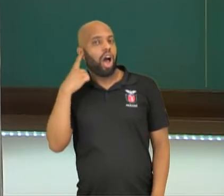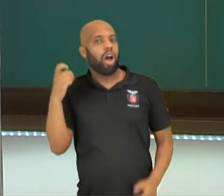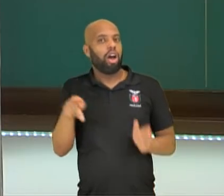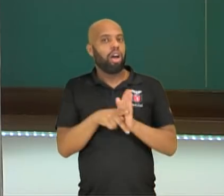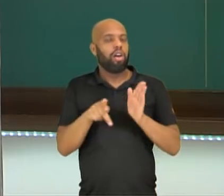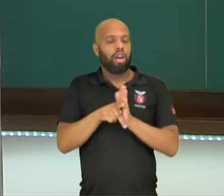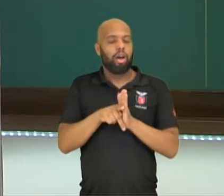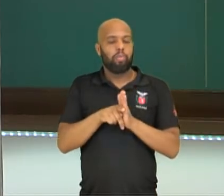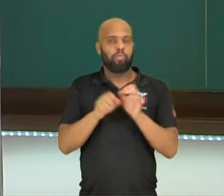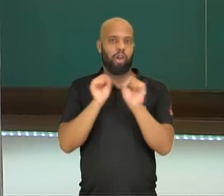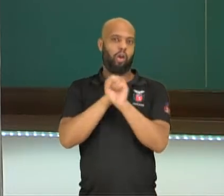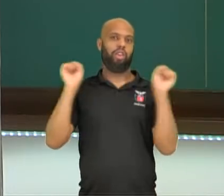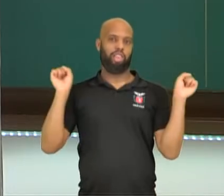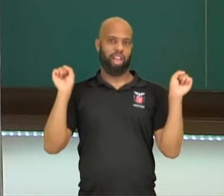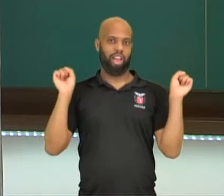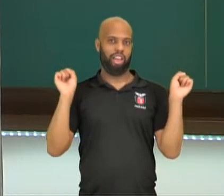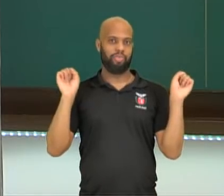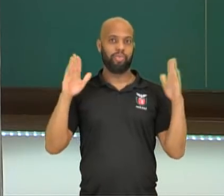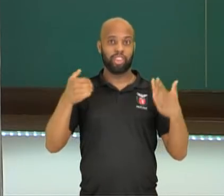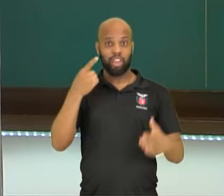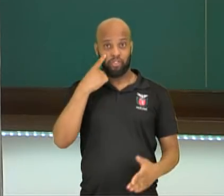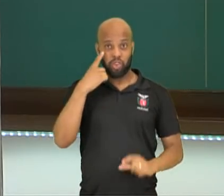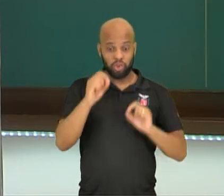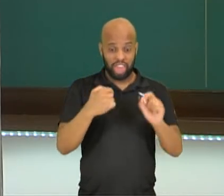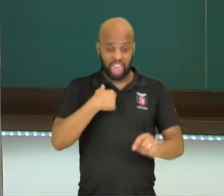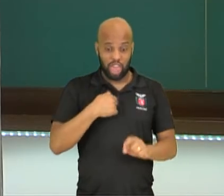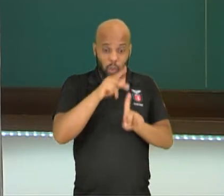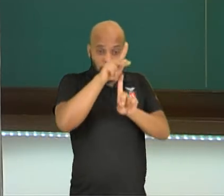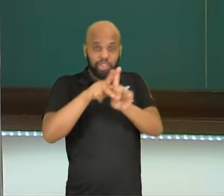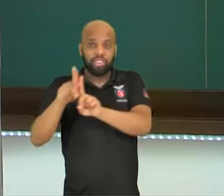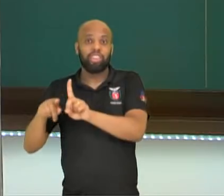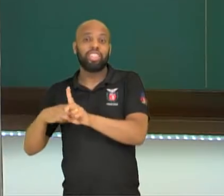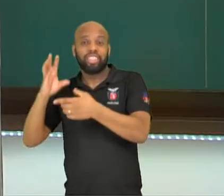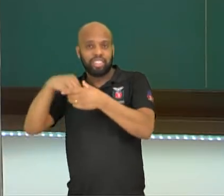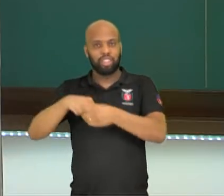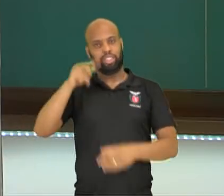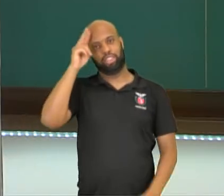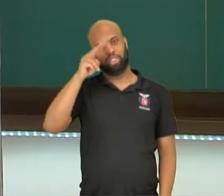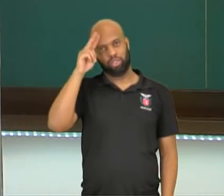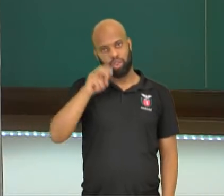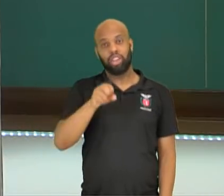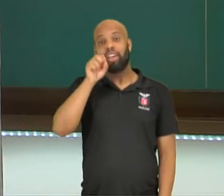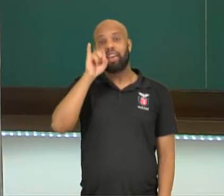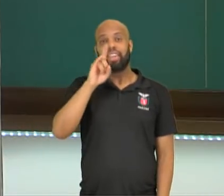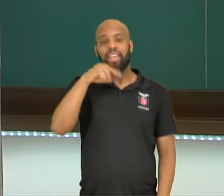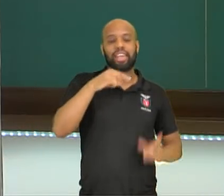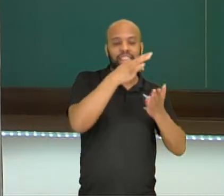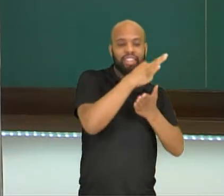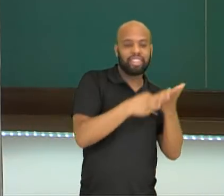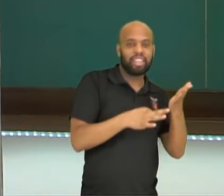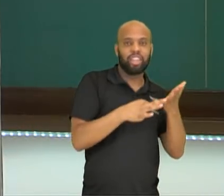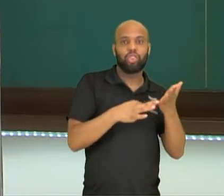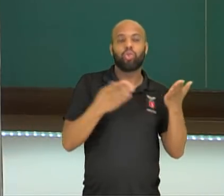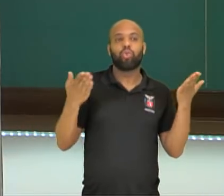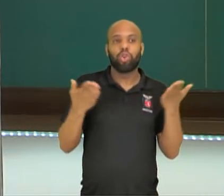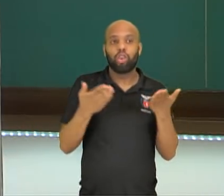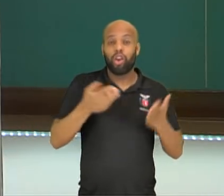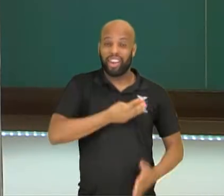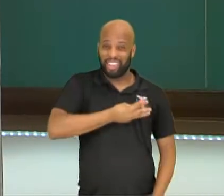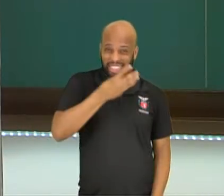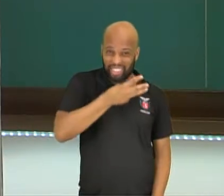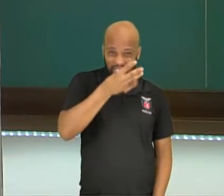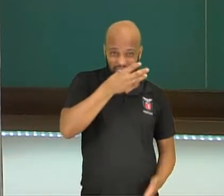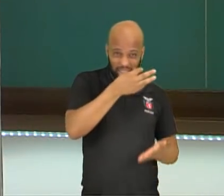estamos falando em primeira pessoa. O personagem está participando da história. Se fosse um texto em prosa em terceira pessoa,